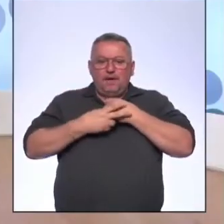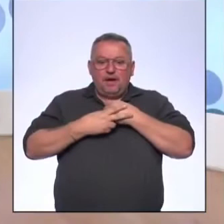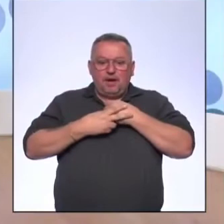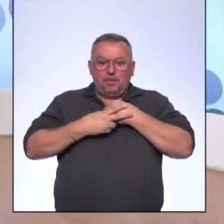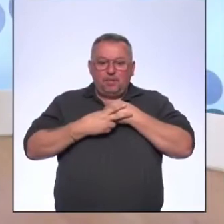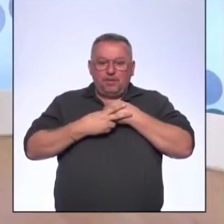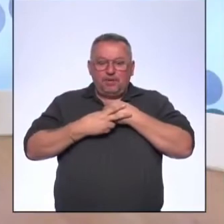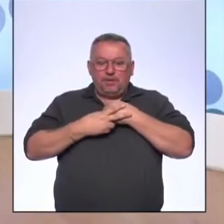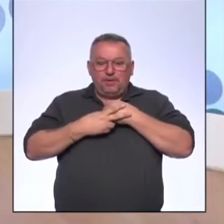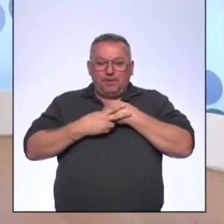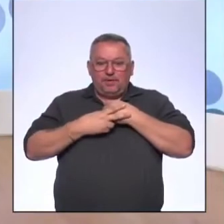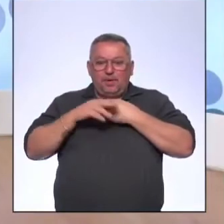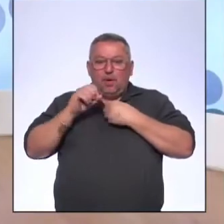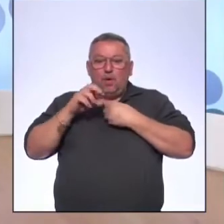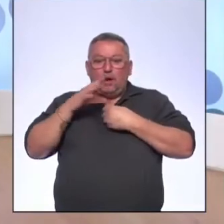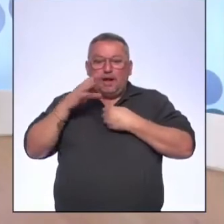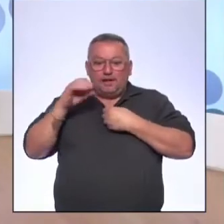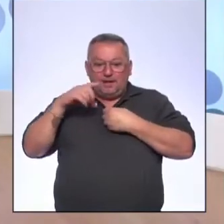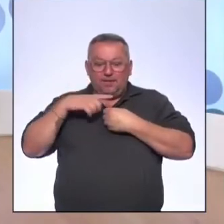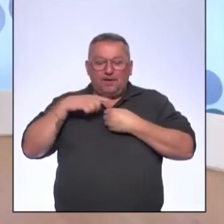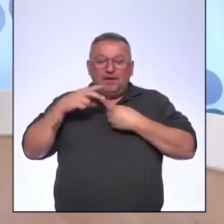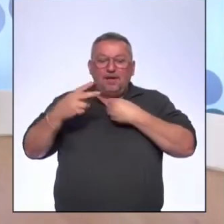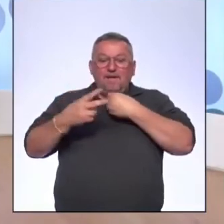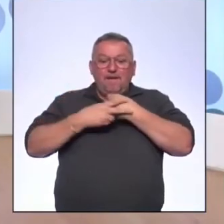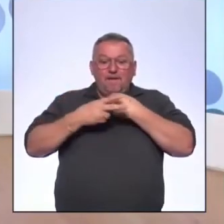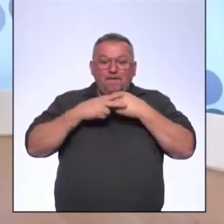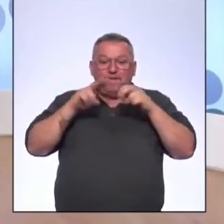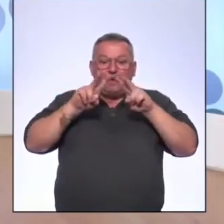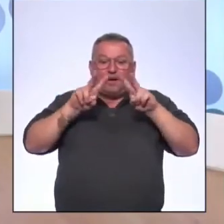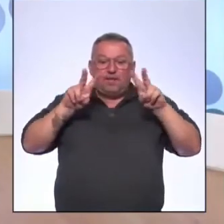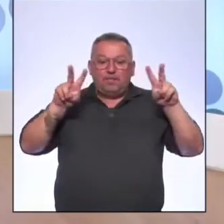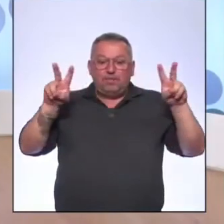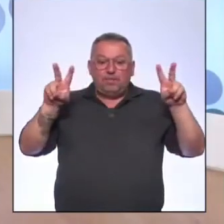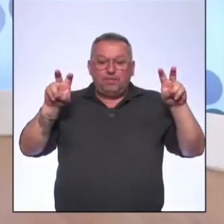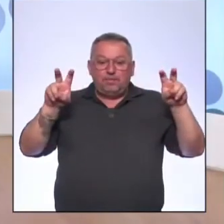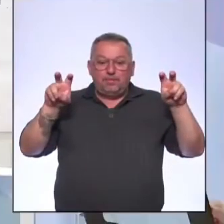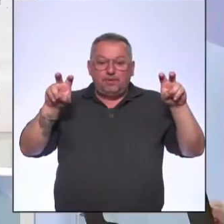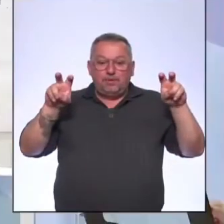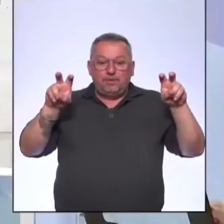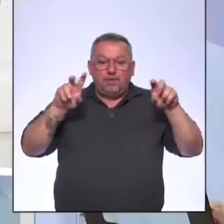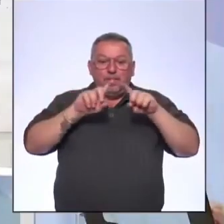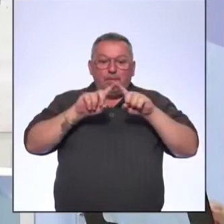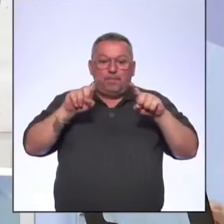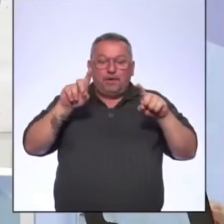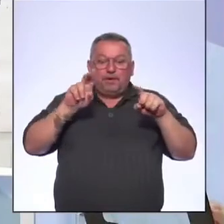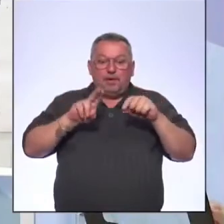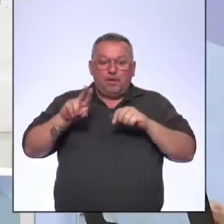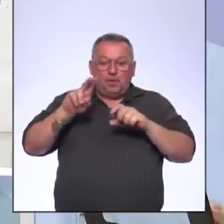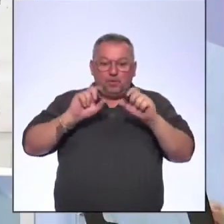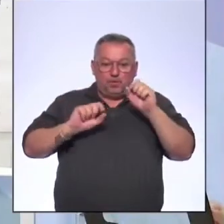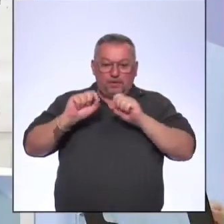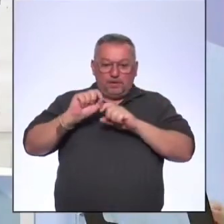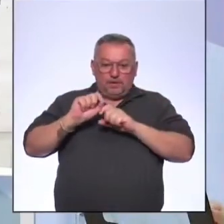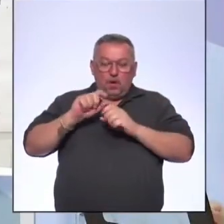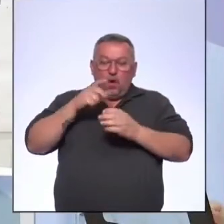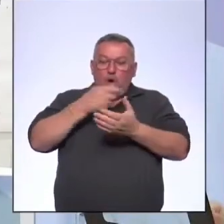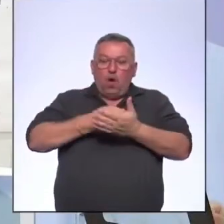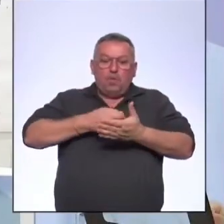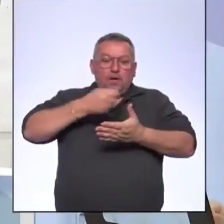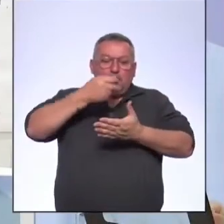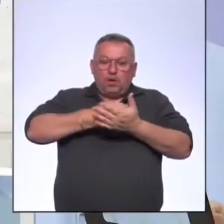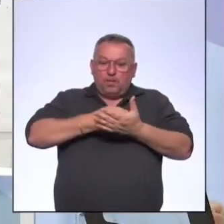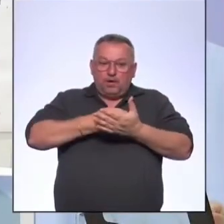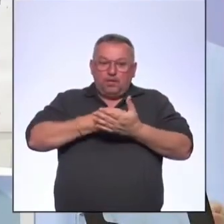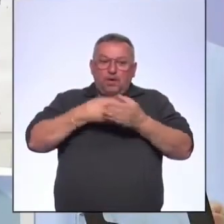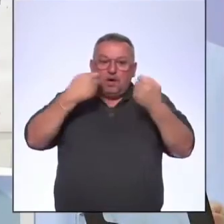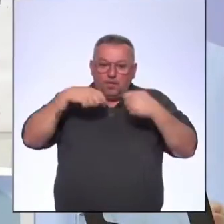um verbo. É um enunciado também, só que ele gira em torno de um verbo. Obrigatoriamente,